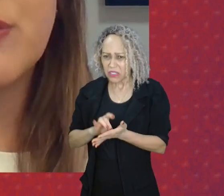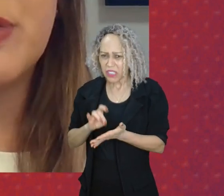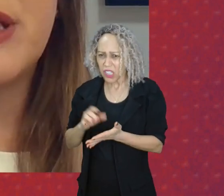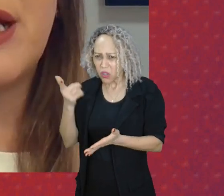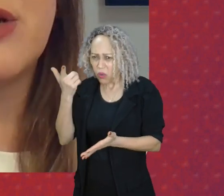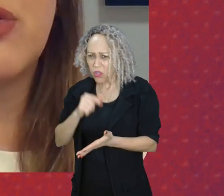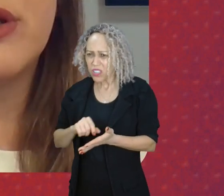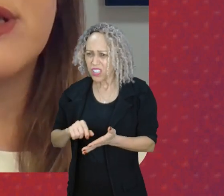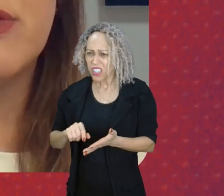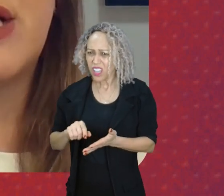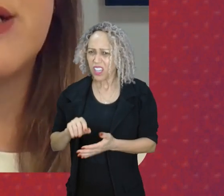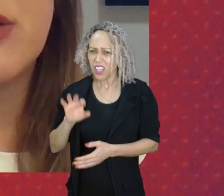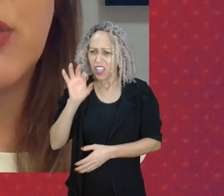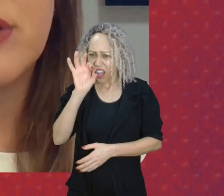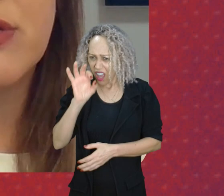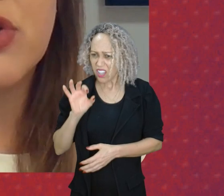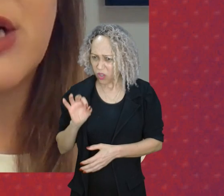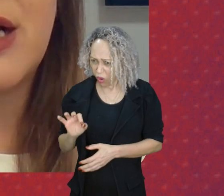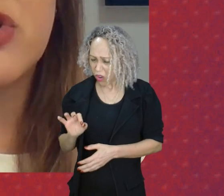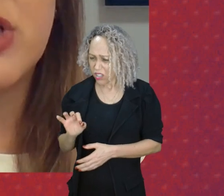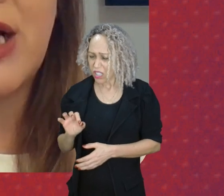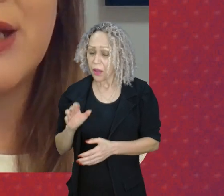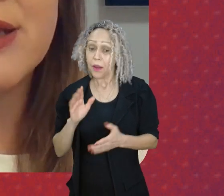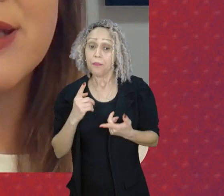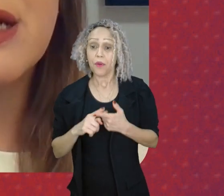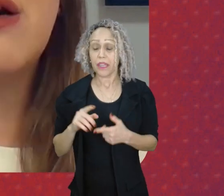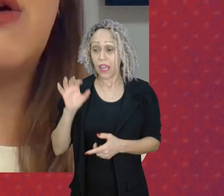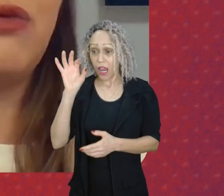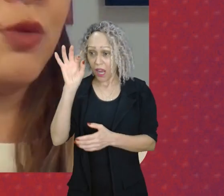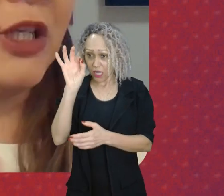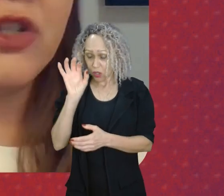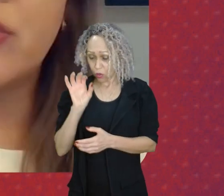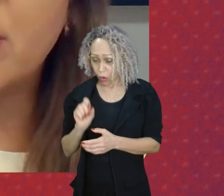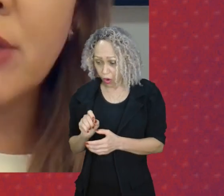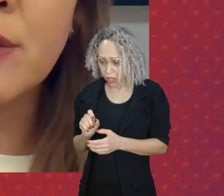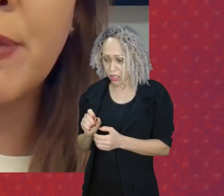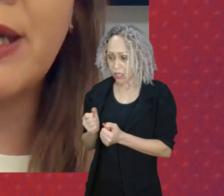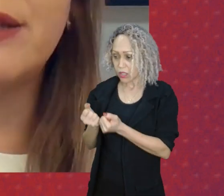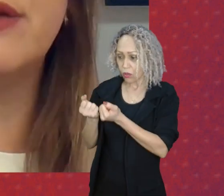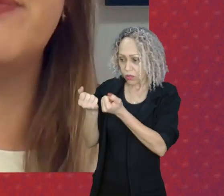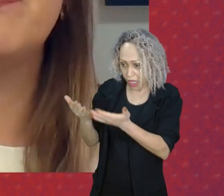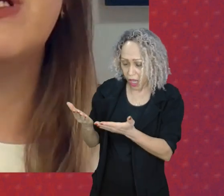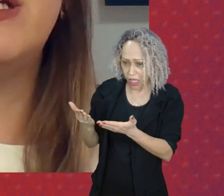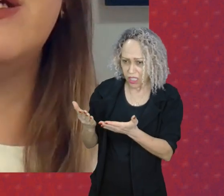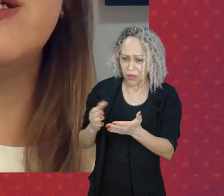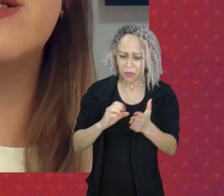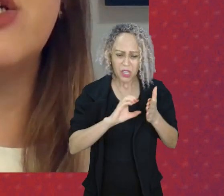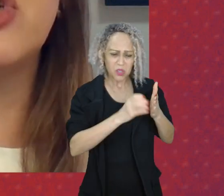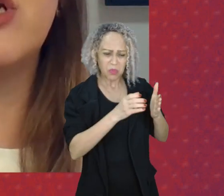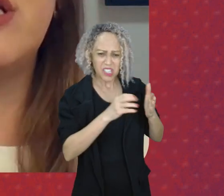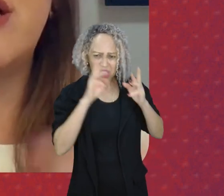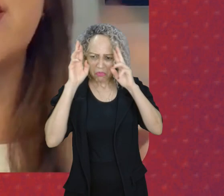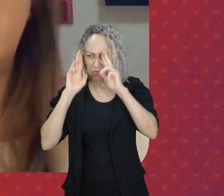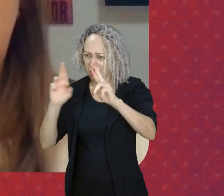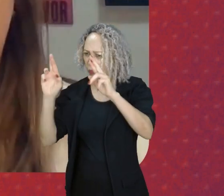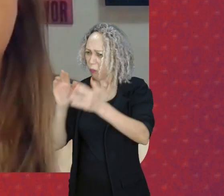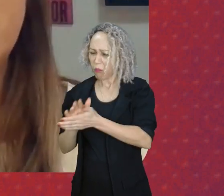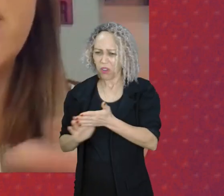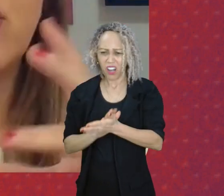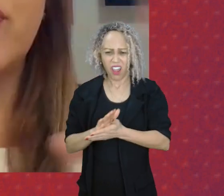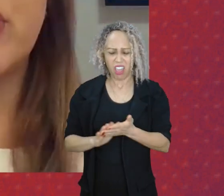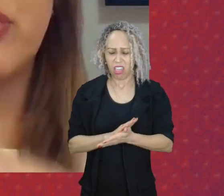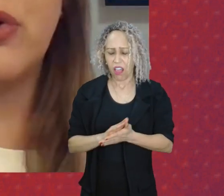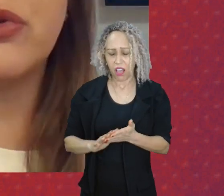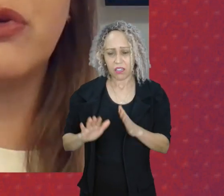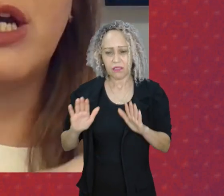das cotas, porque as cotas são dadas, as cotas são tiradas, os partidos não respeitam, e existe ali